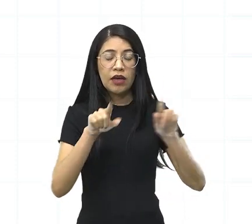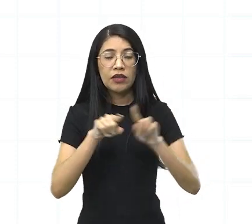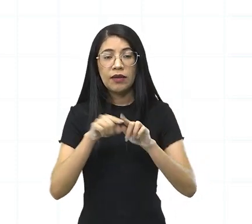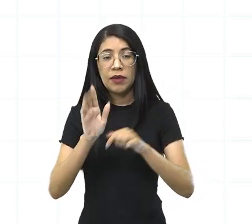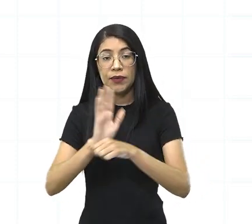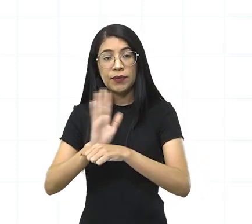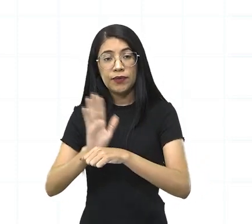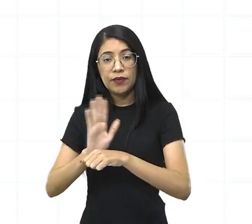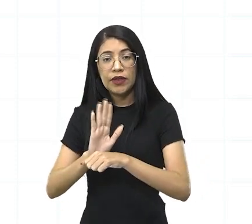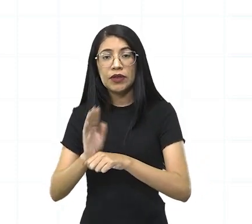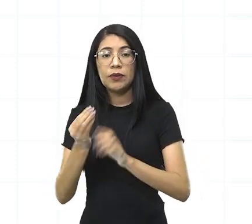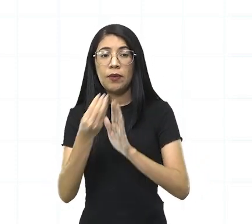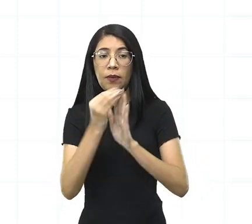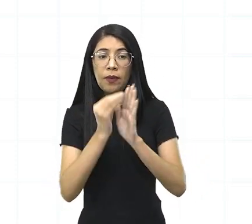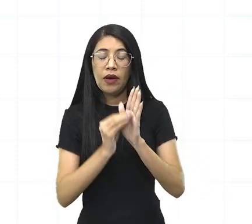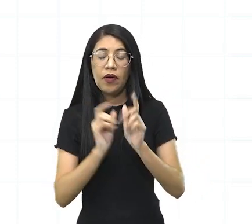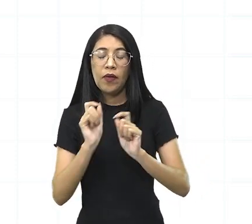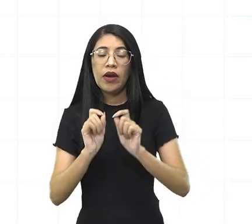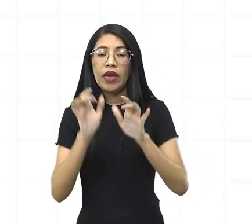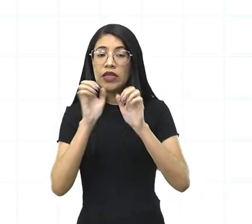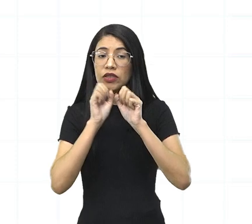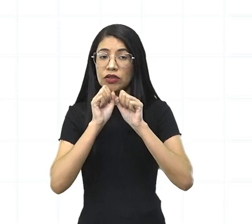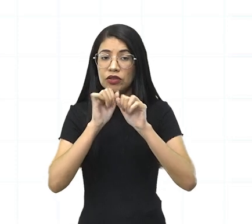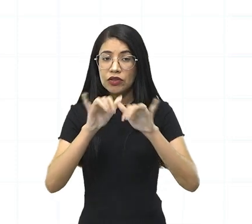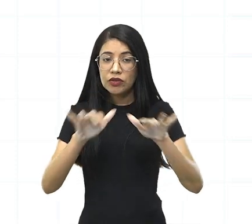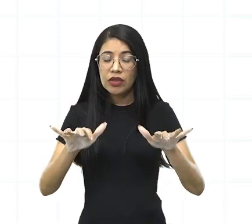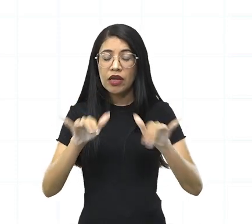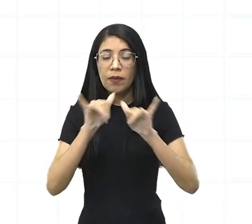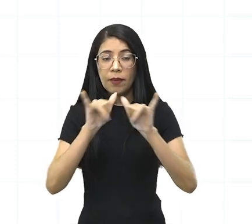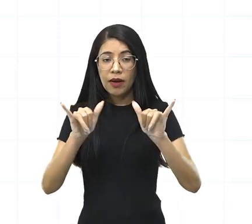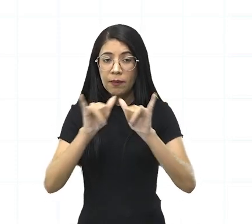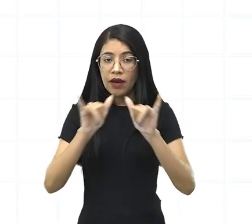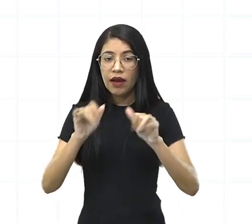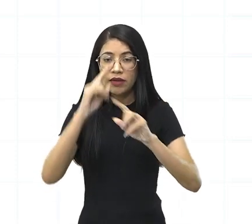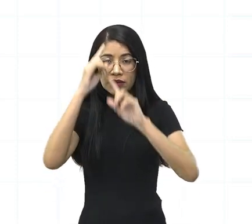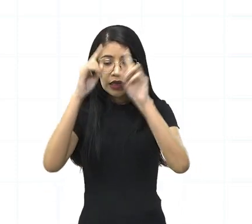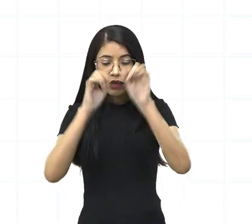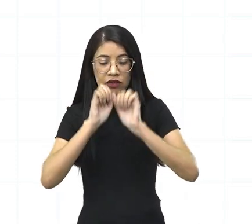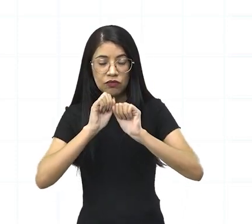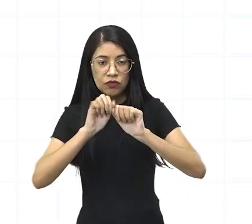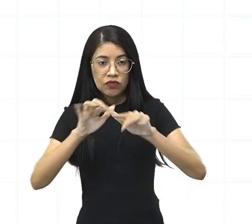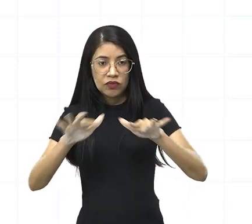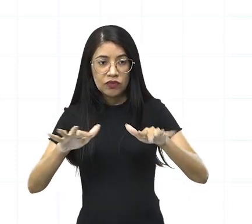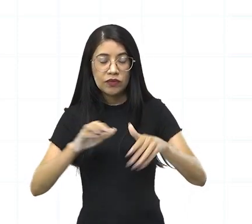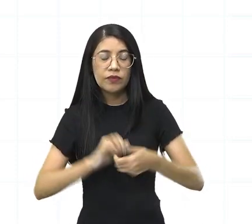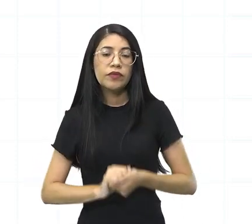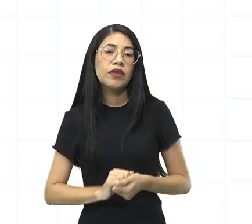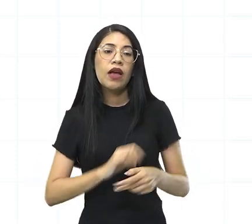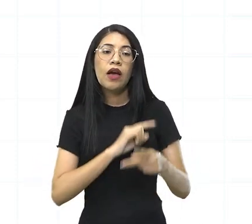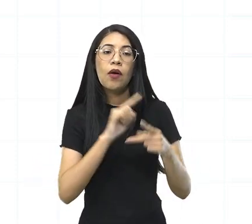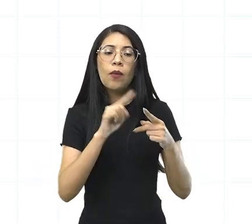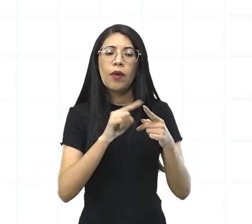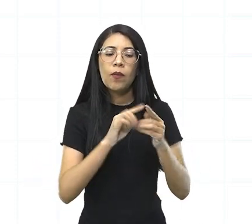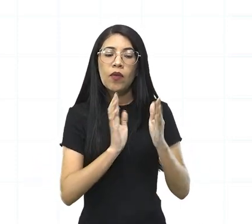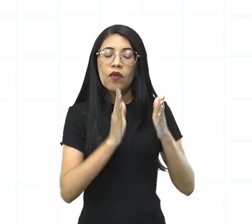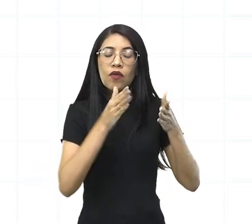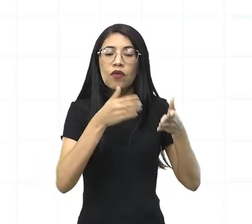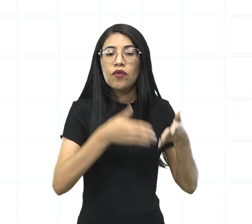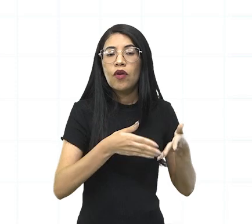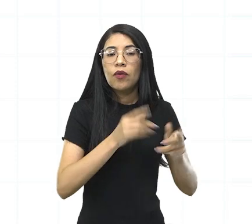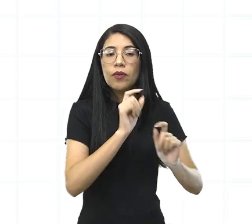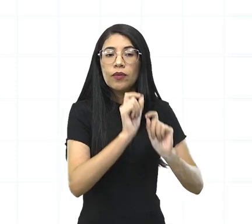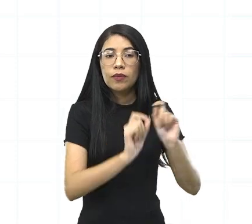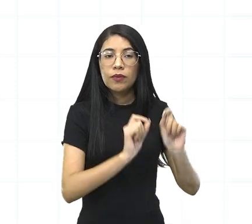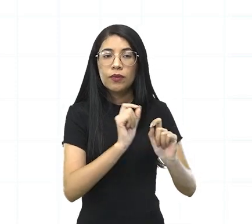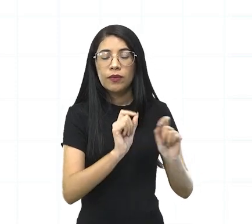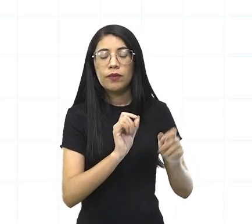no vídeo, uma forma de divulgar e difundir ideias, né? Uma específica ali, né,